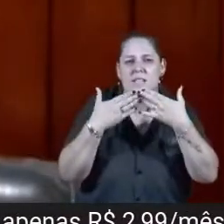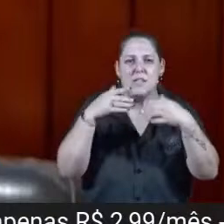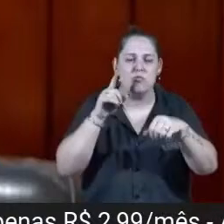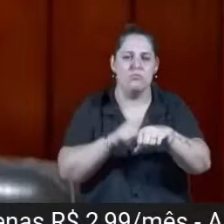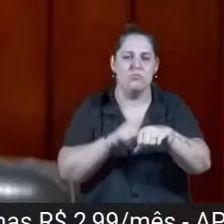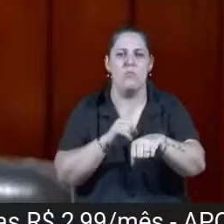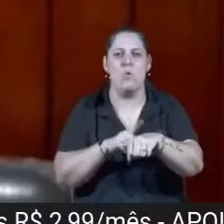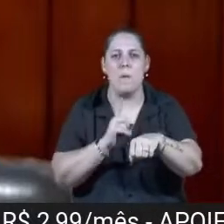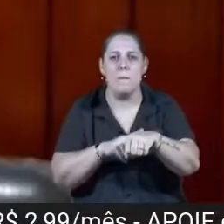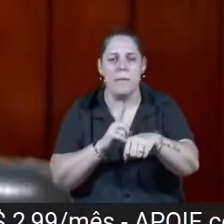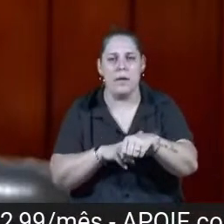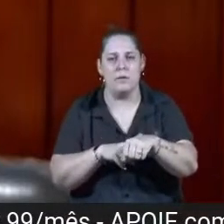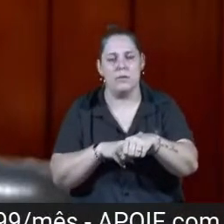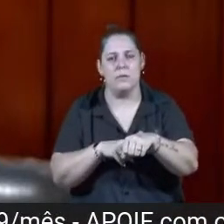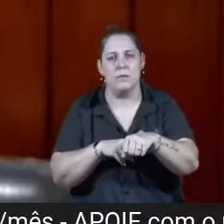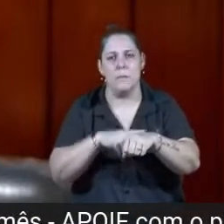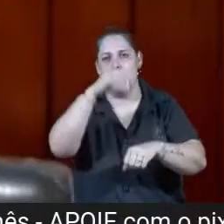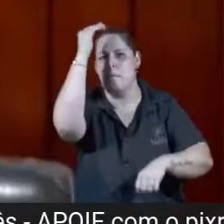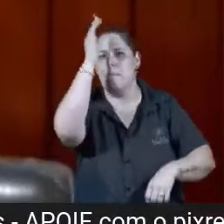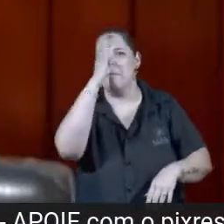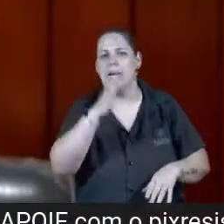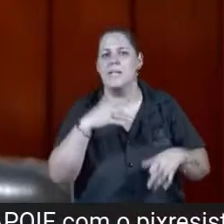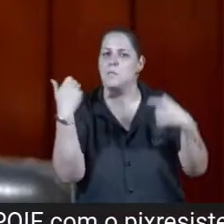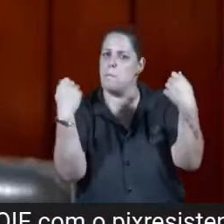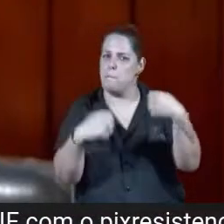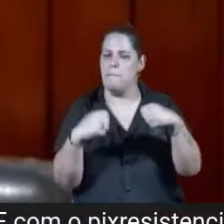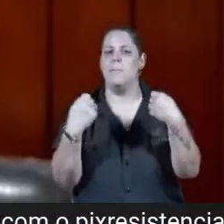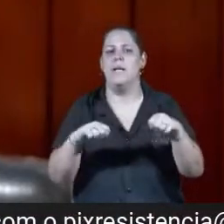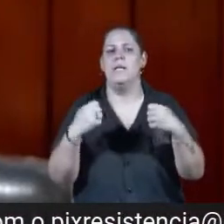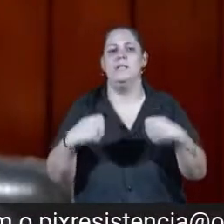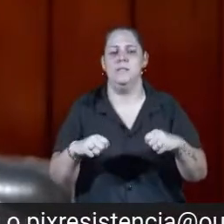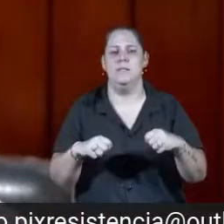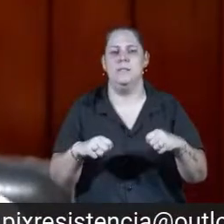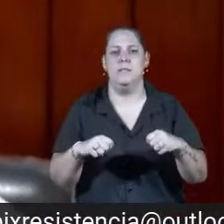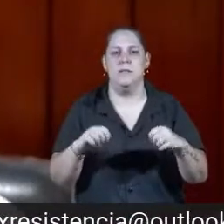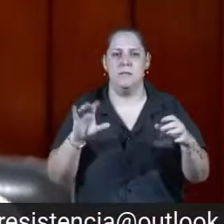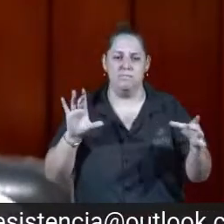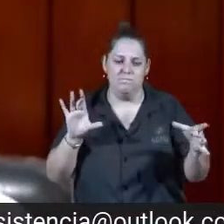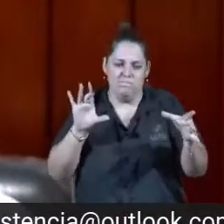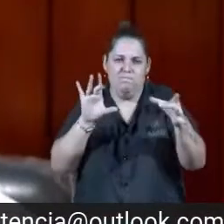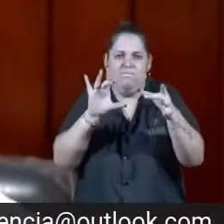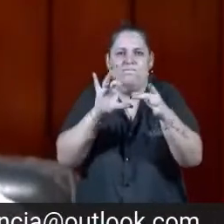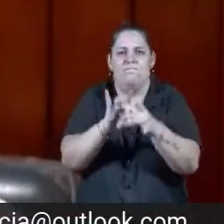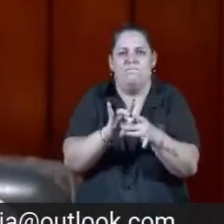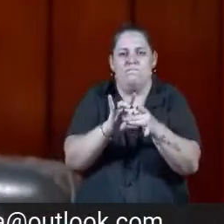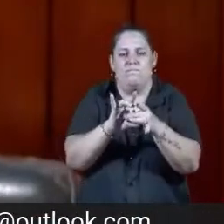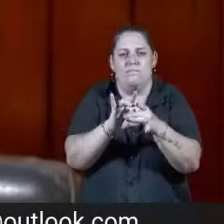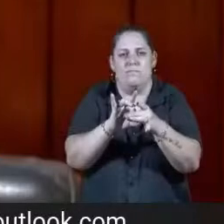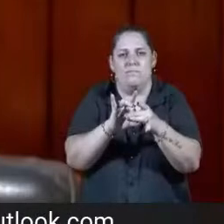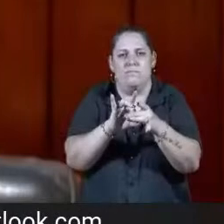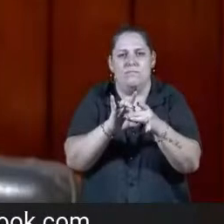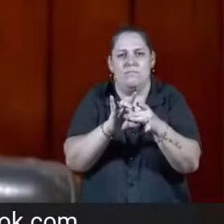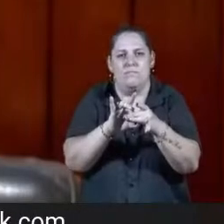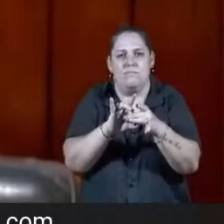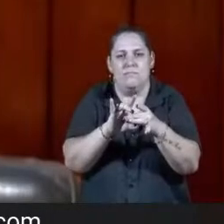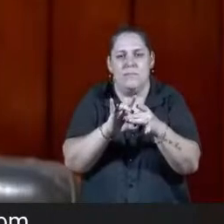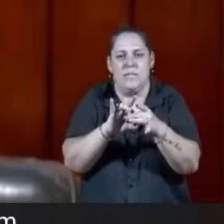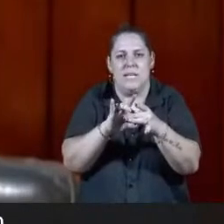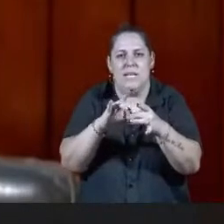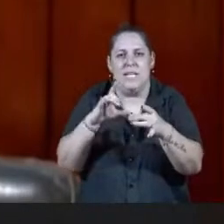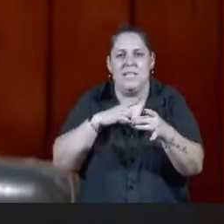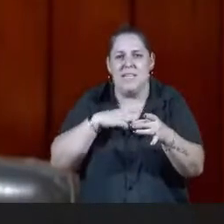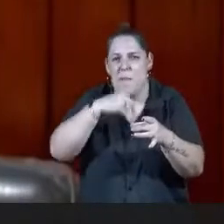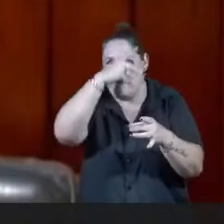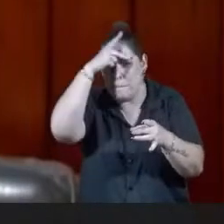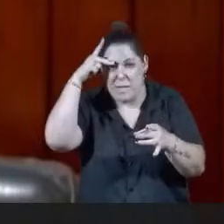momento que o Brasil precisa de unir, de trazer mais